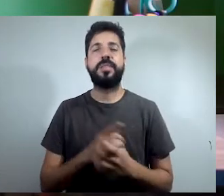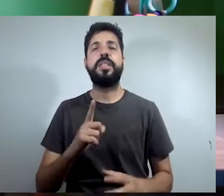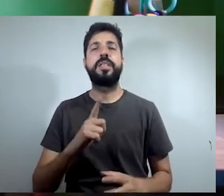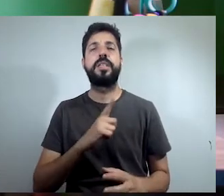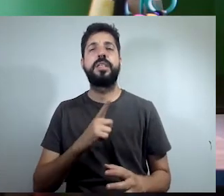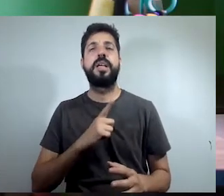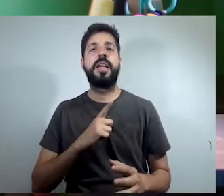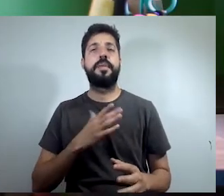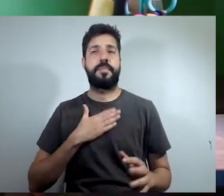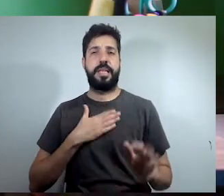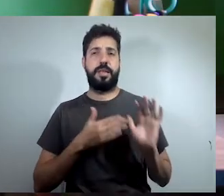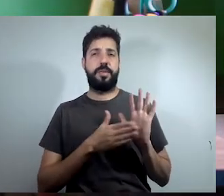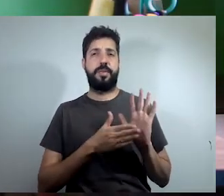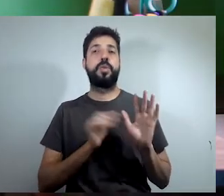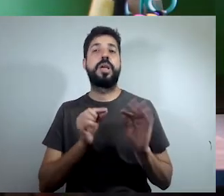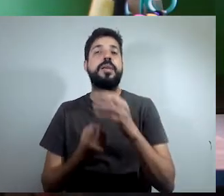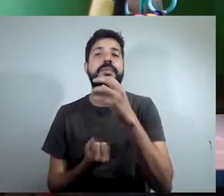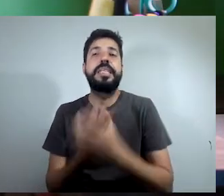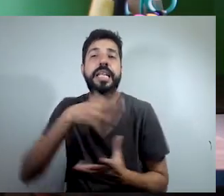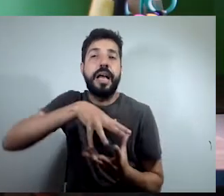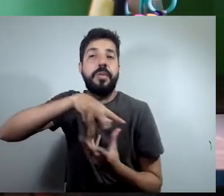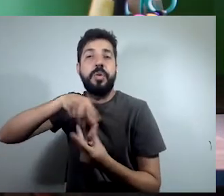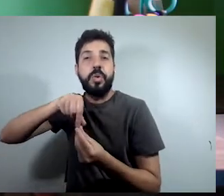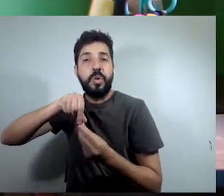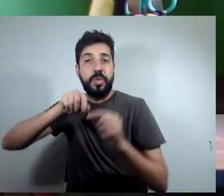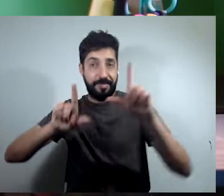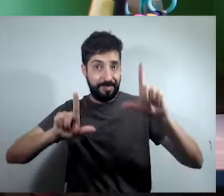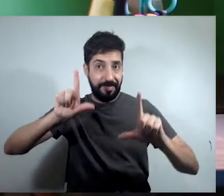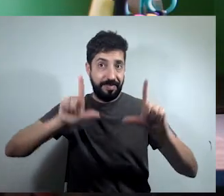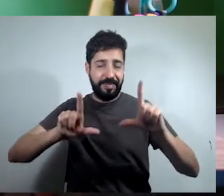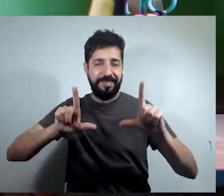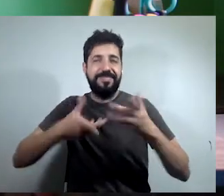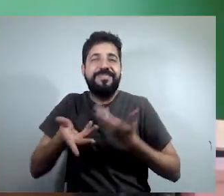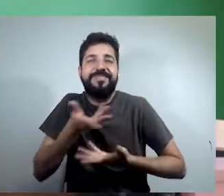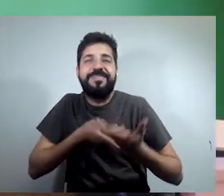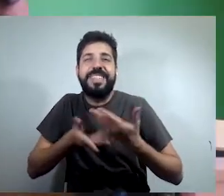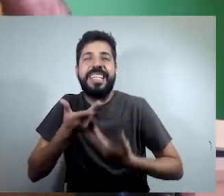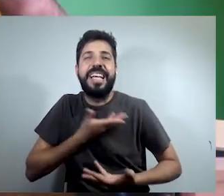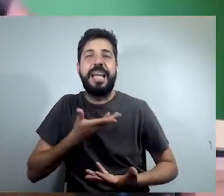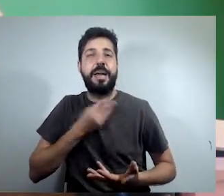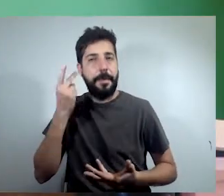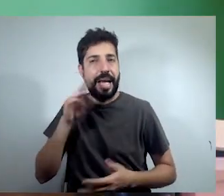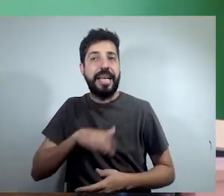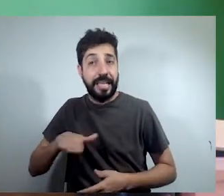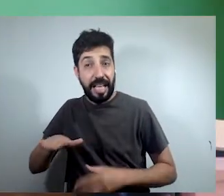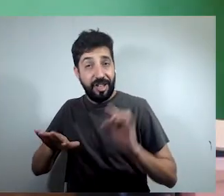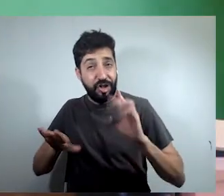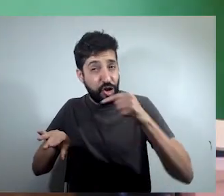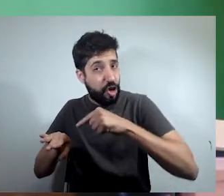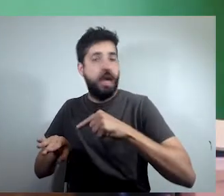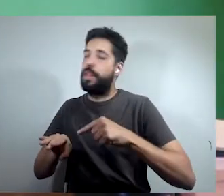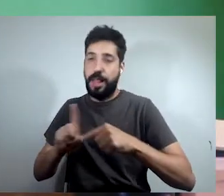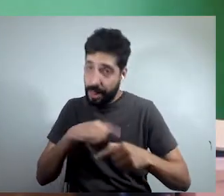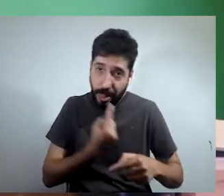como propósito criar um mundo das telas de forma amigável para as crianças. Não só para elas, para nós também,